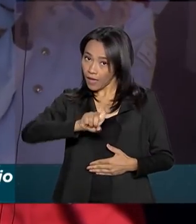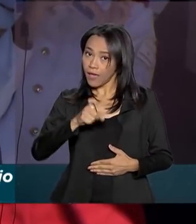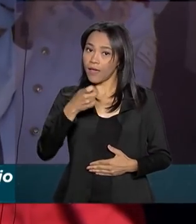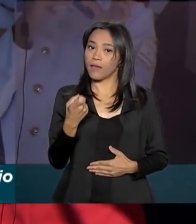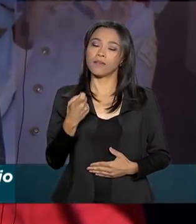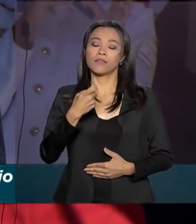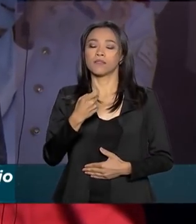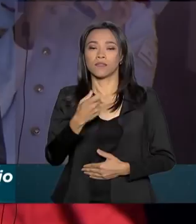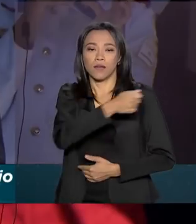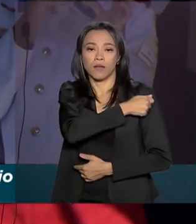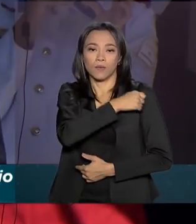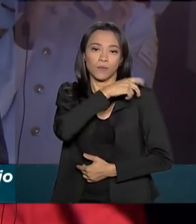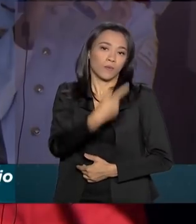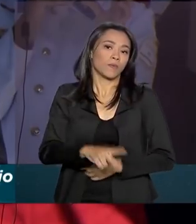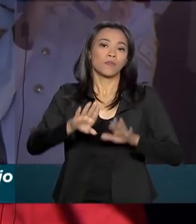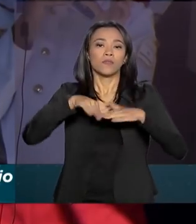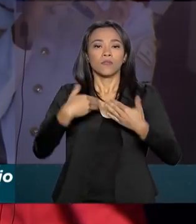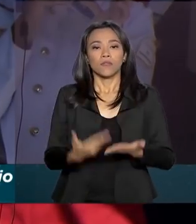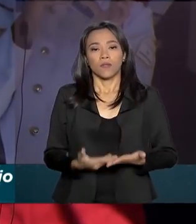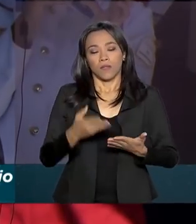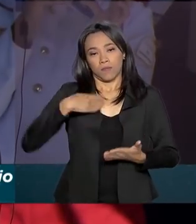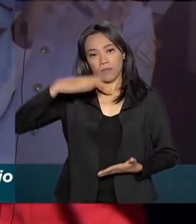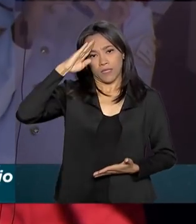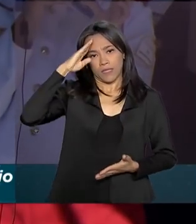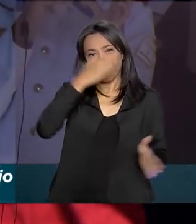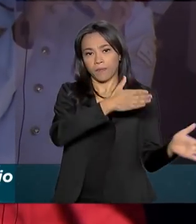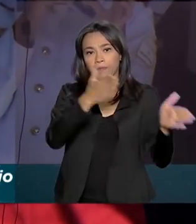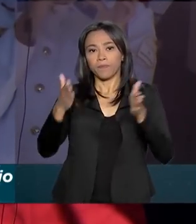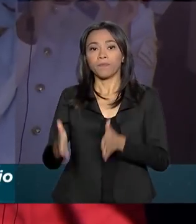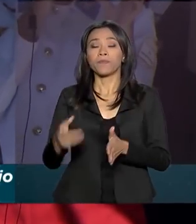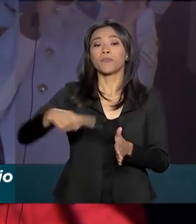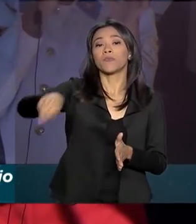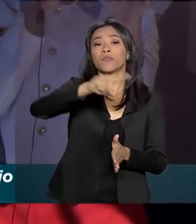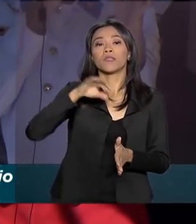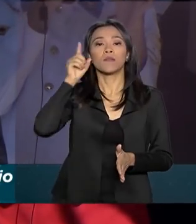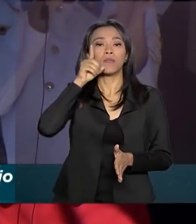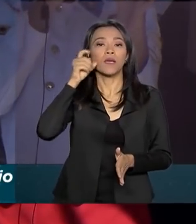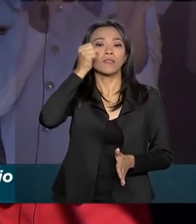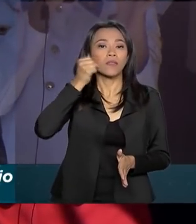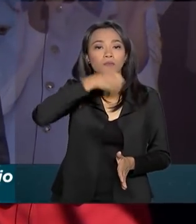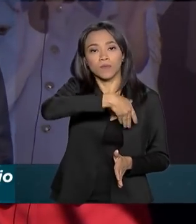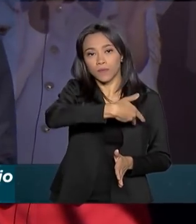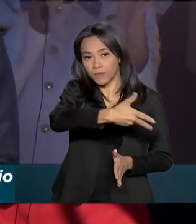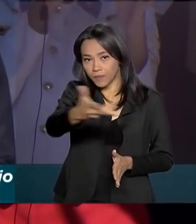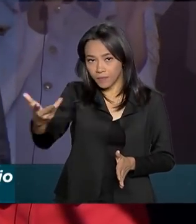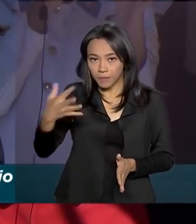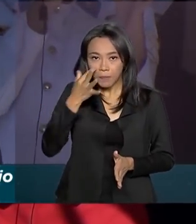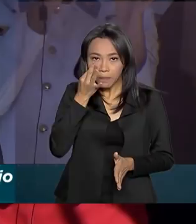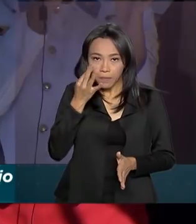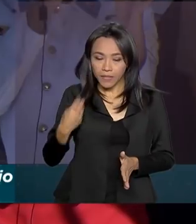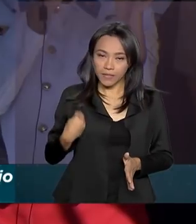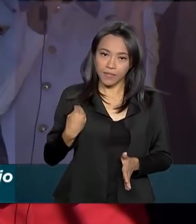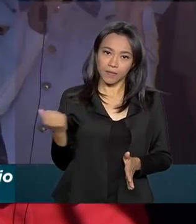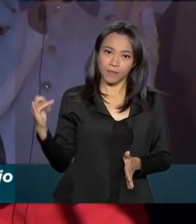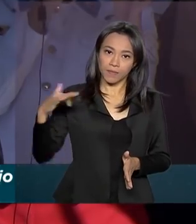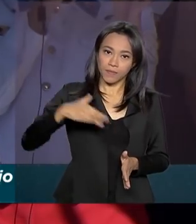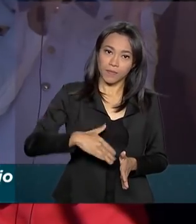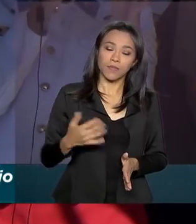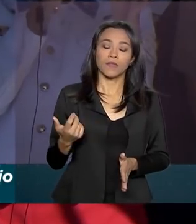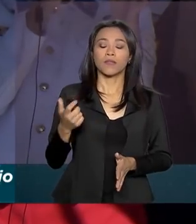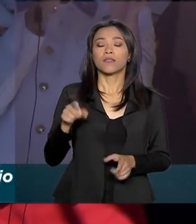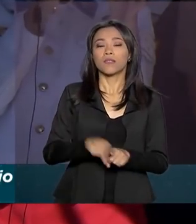senhores parlamentares aqui presente general mauro cid meu colega de turma da academia